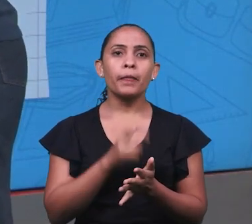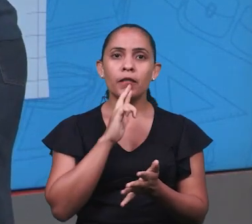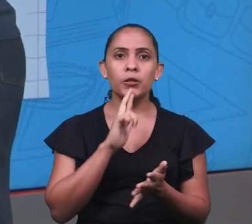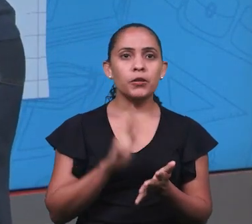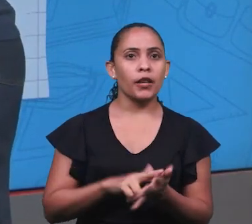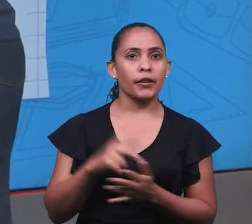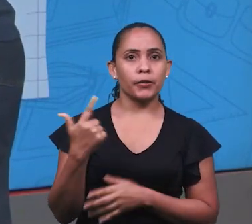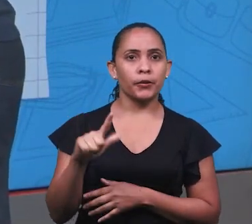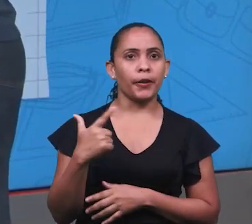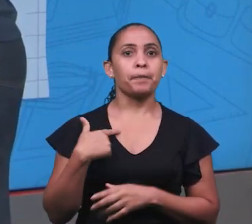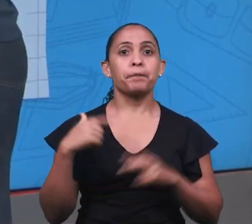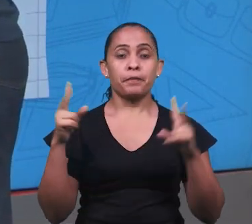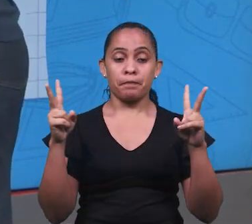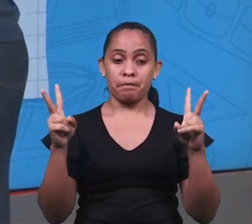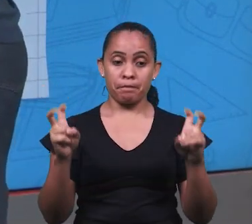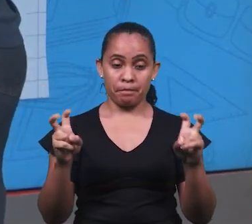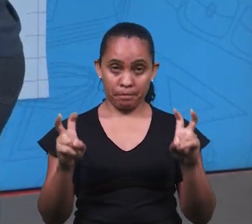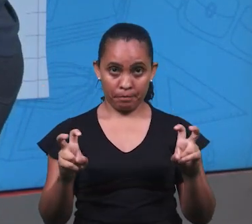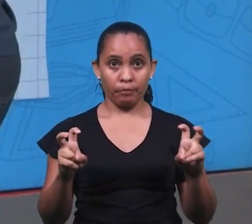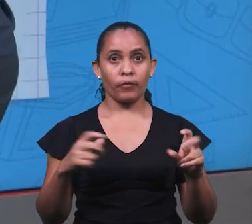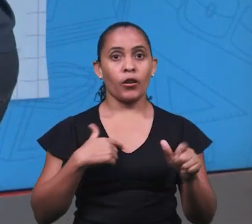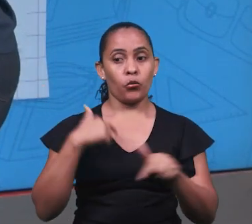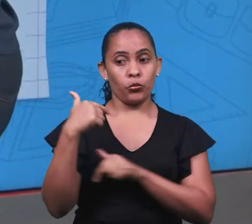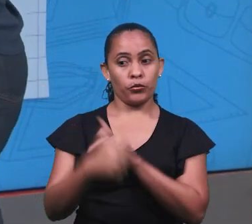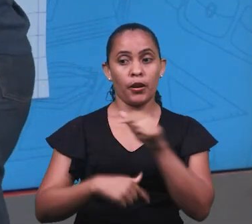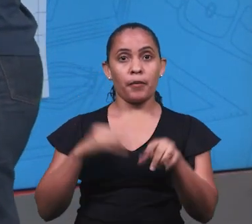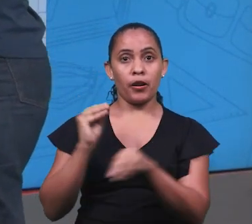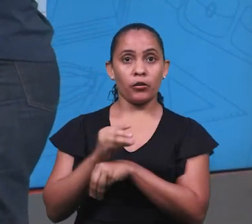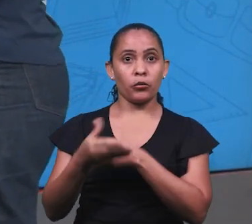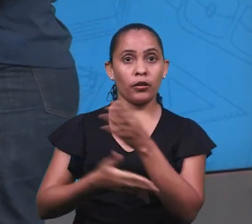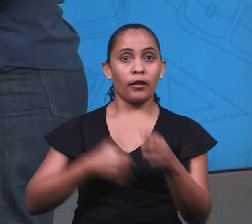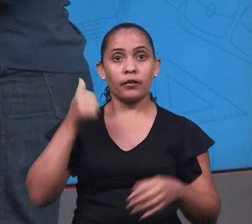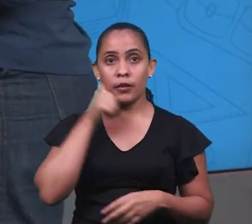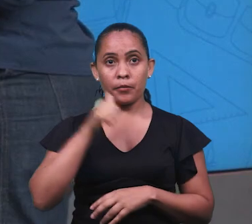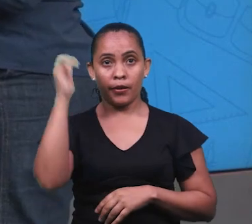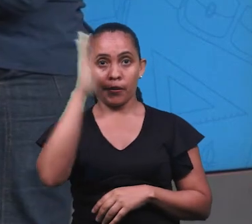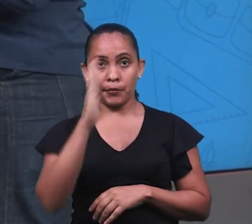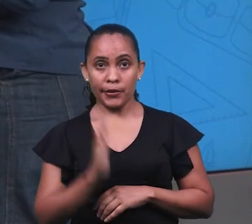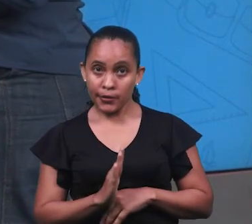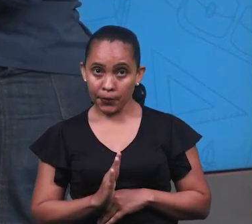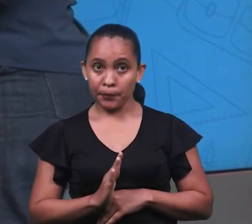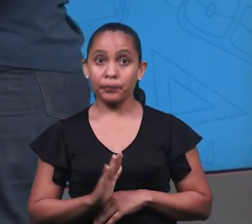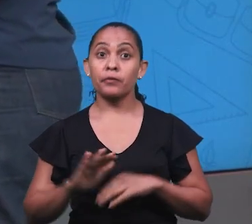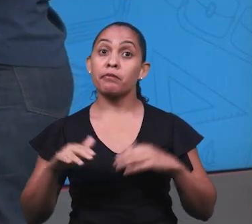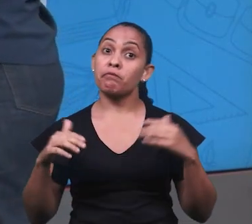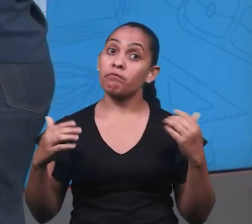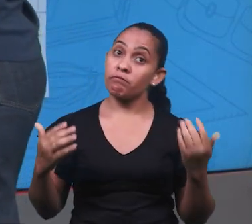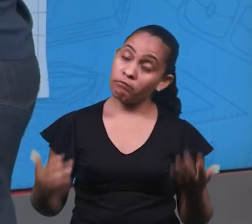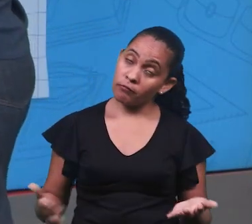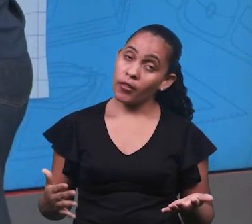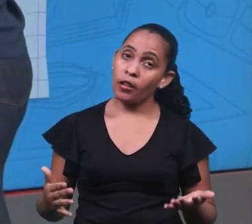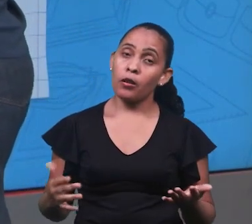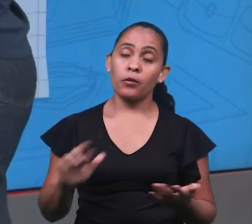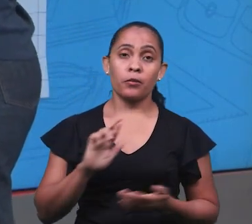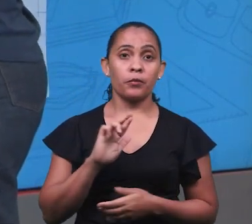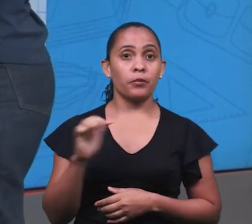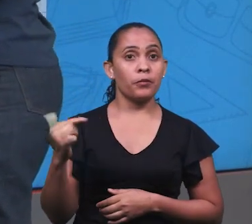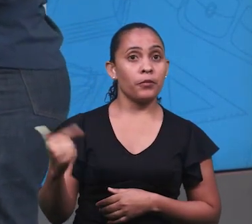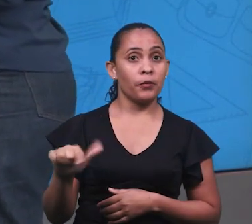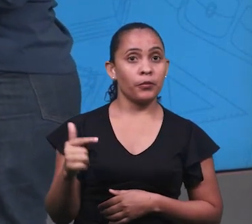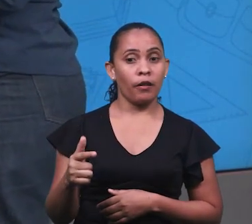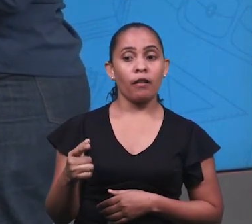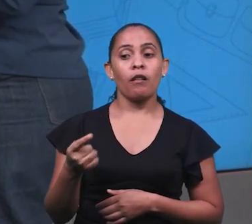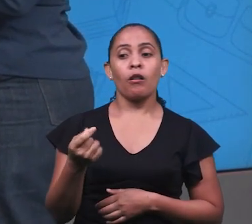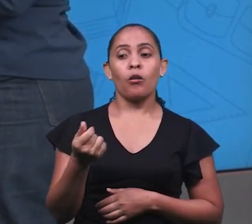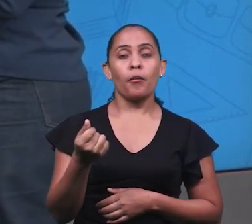ó o tema, a invisibilidade do trabalho de cuidado realizado pela mulher no Brasil, o qual muitas vezes não apresenta retorno